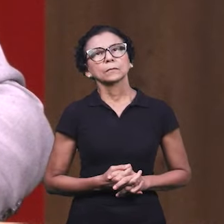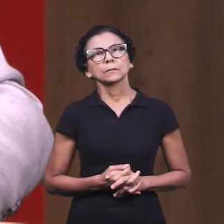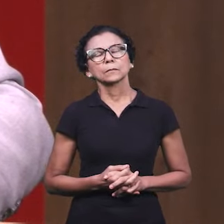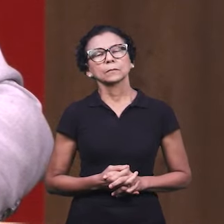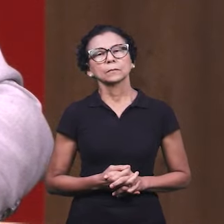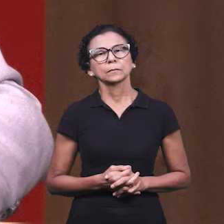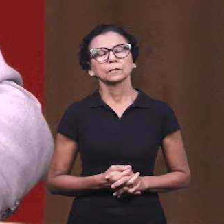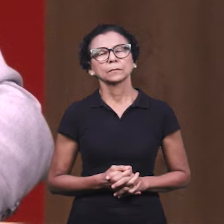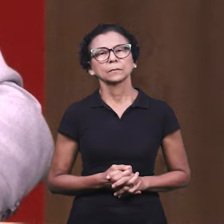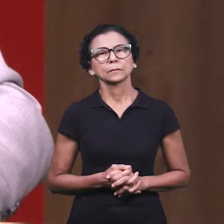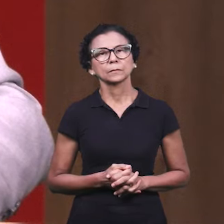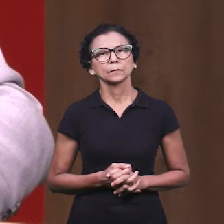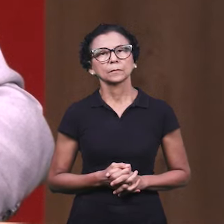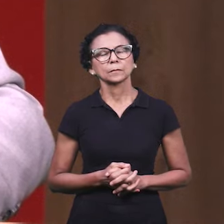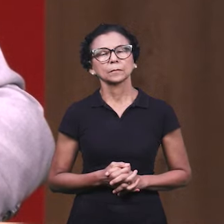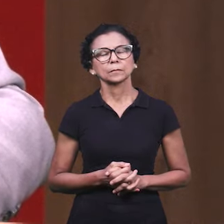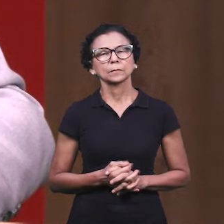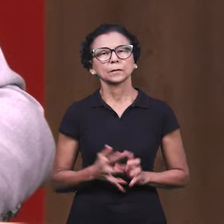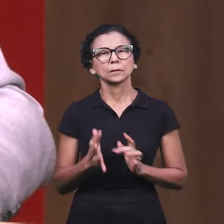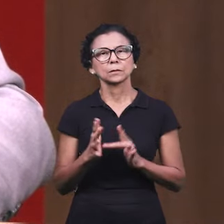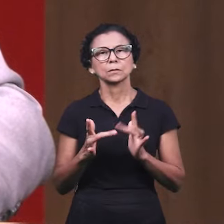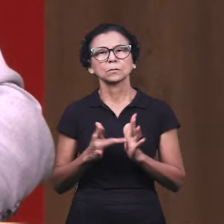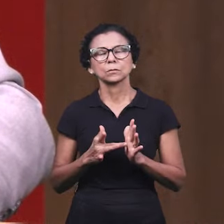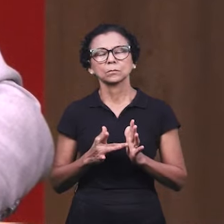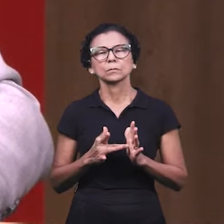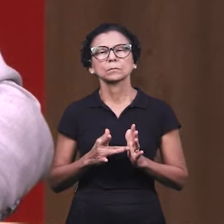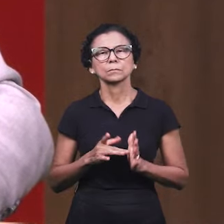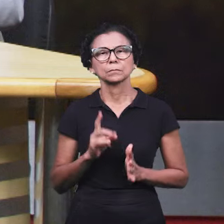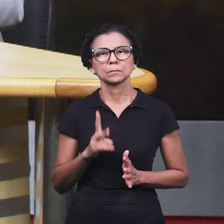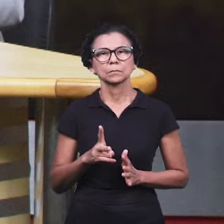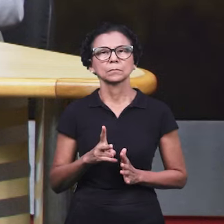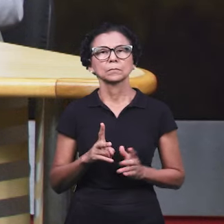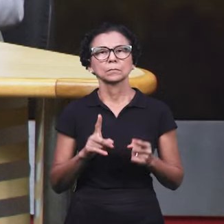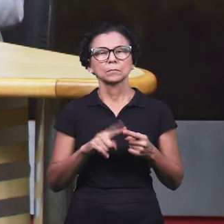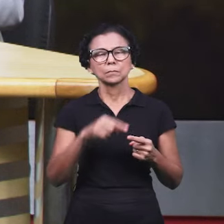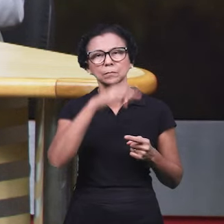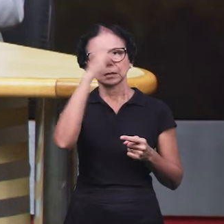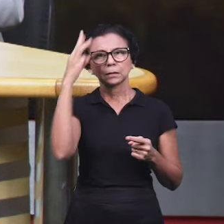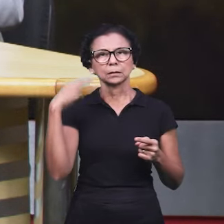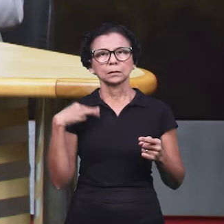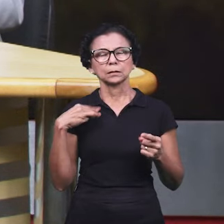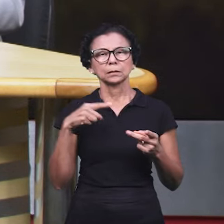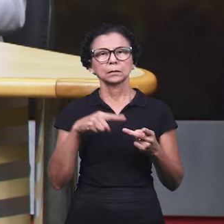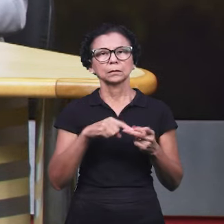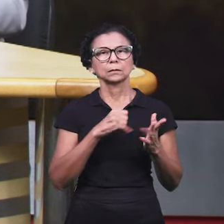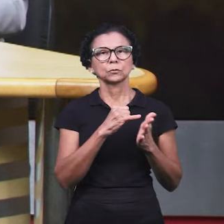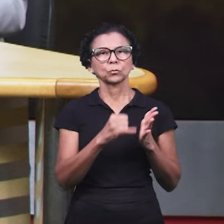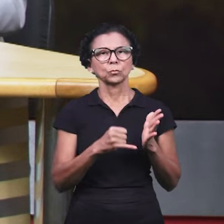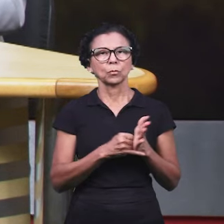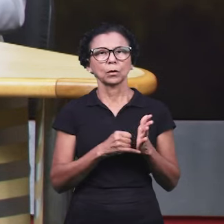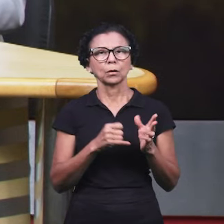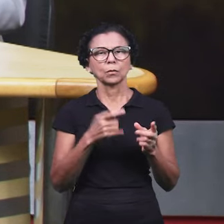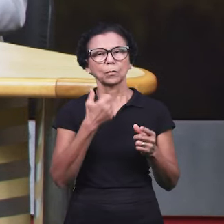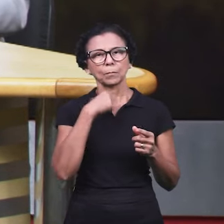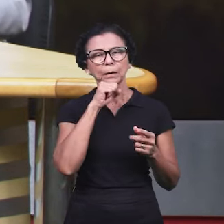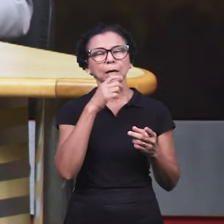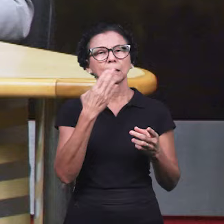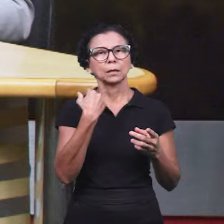obedecendo seus pais né era era lhe sujeito ela era lhe sujeito né